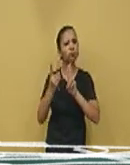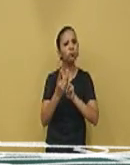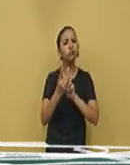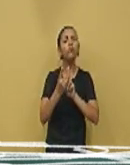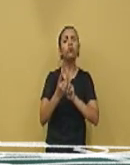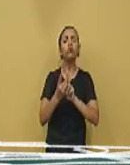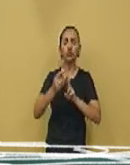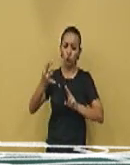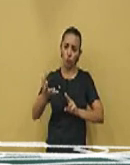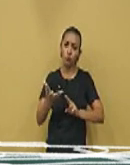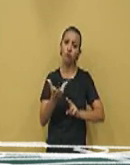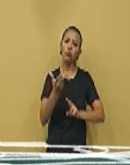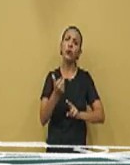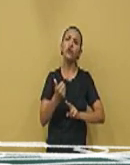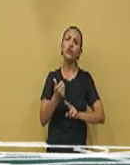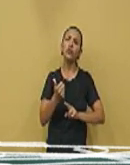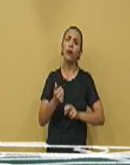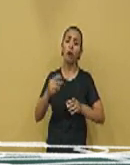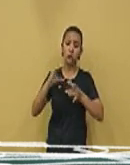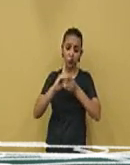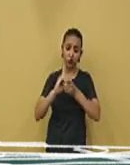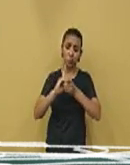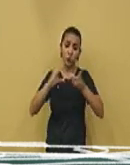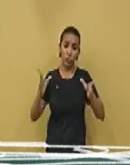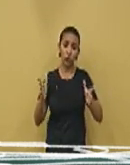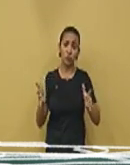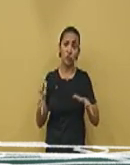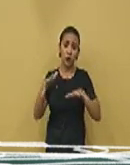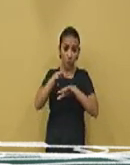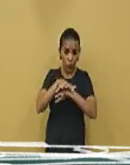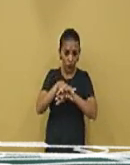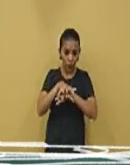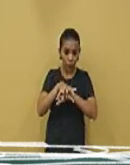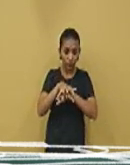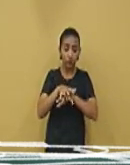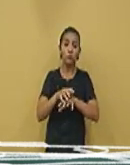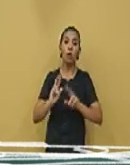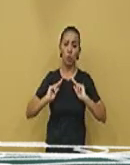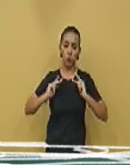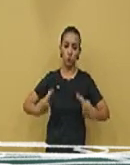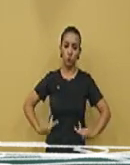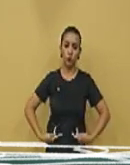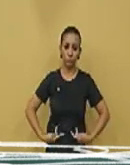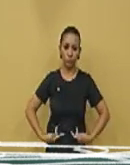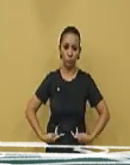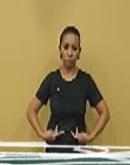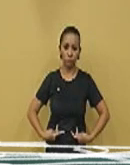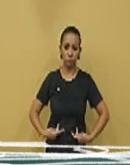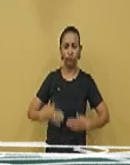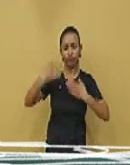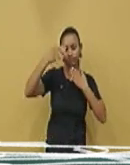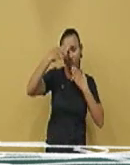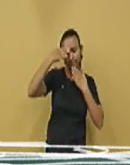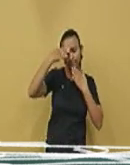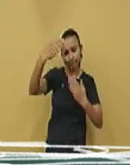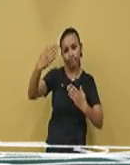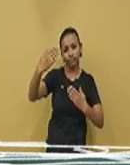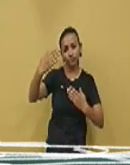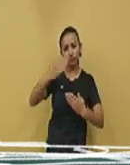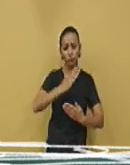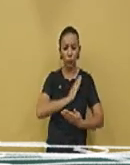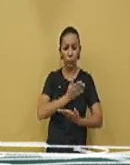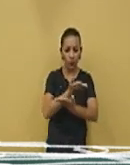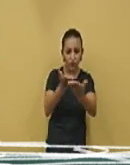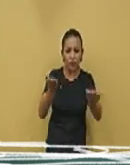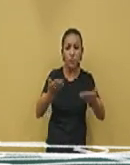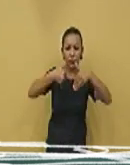de qualidade, democrática, inclusiva e humana. Agradeço de coração vocês que